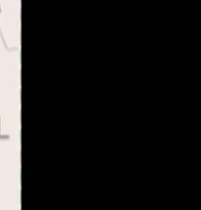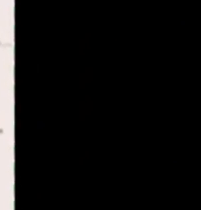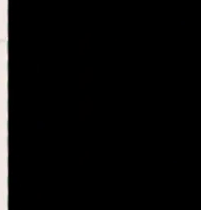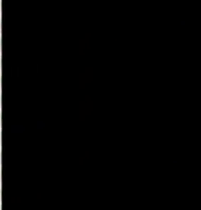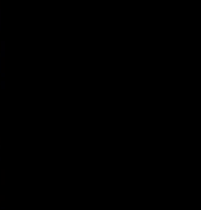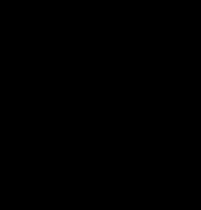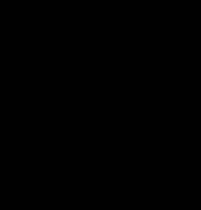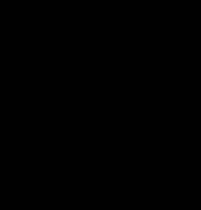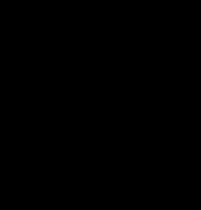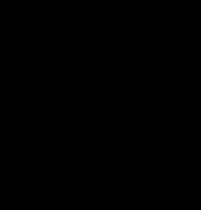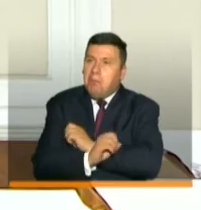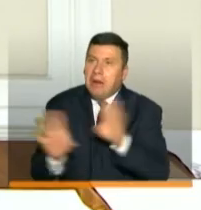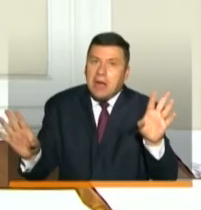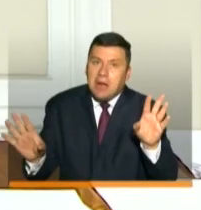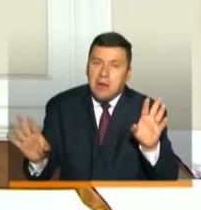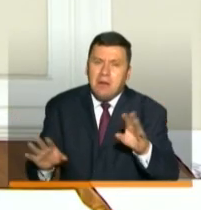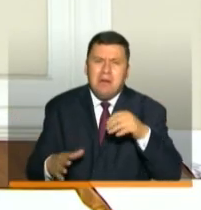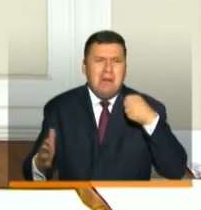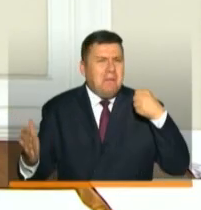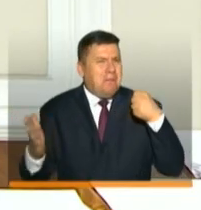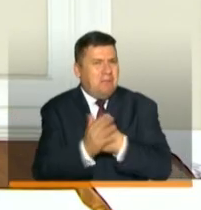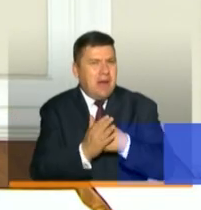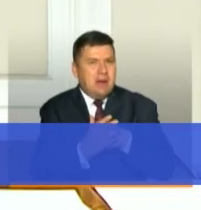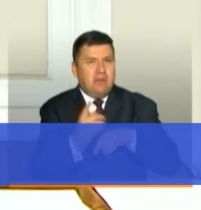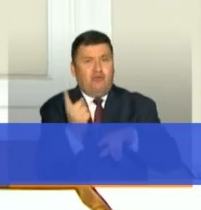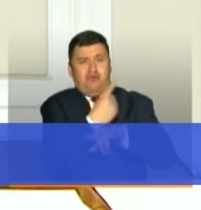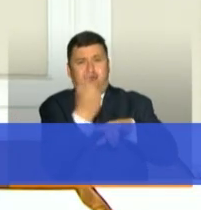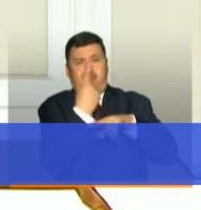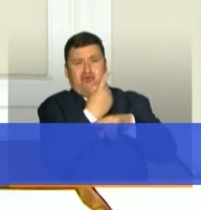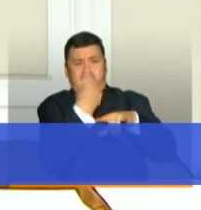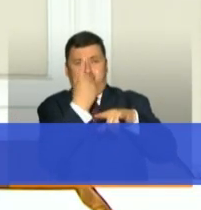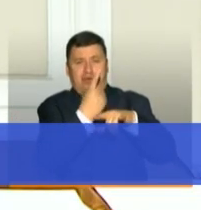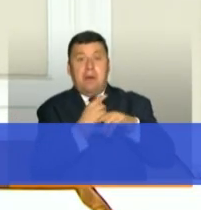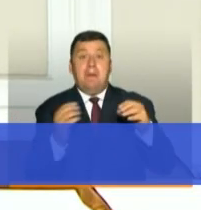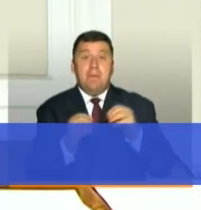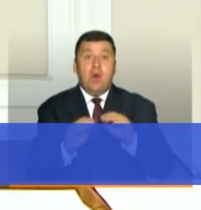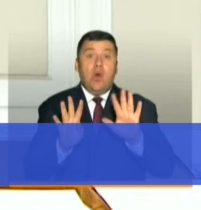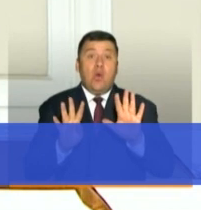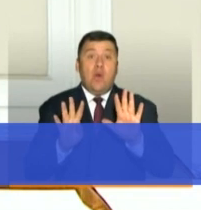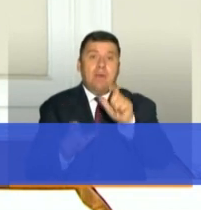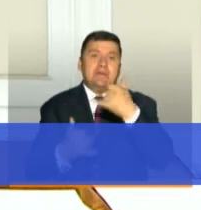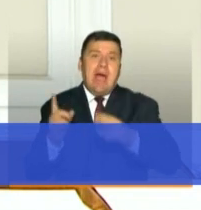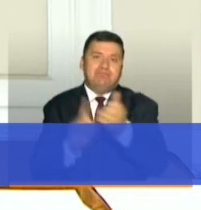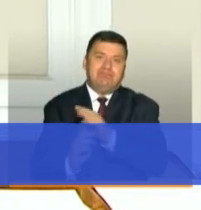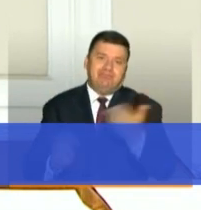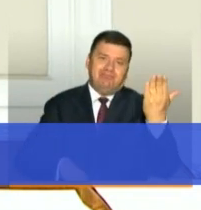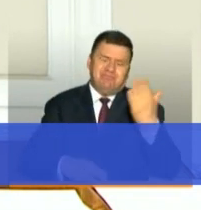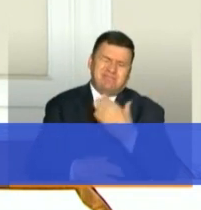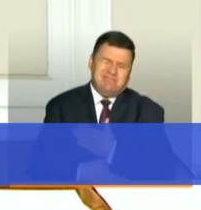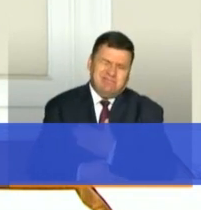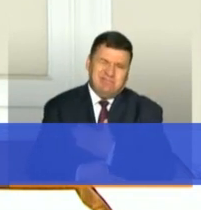guerrilheiros o boneco mp helicóptero após o acidente de helicóptero nove corpos foram